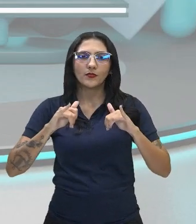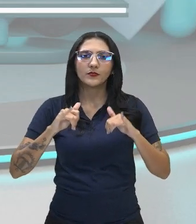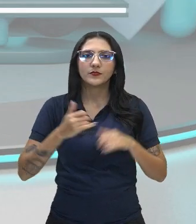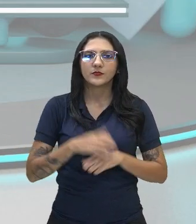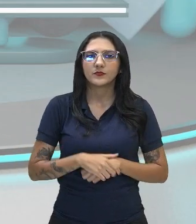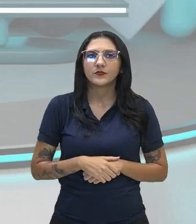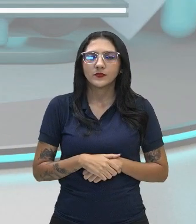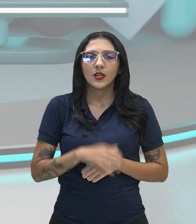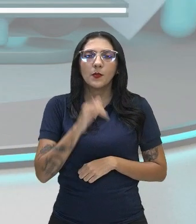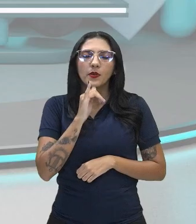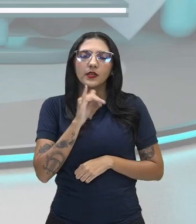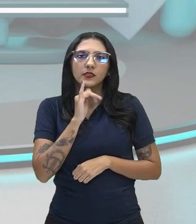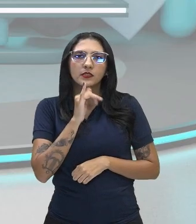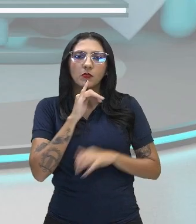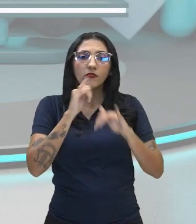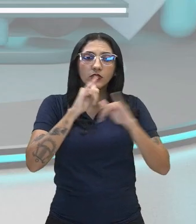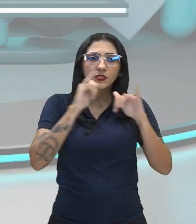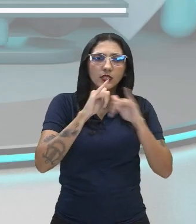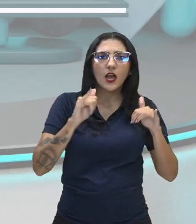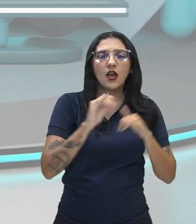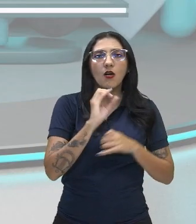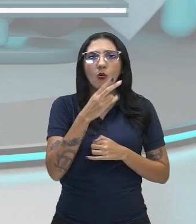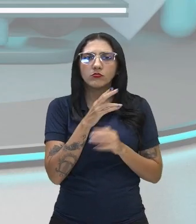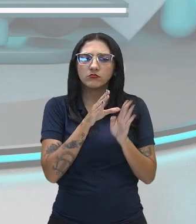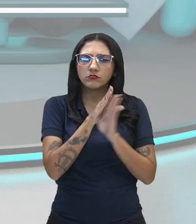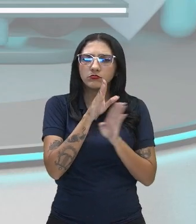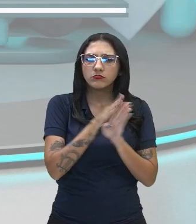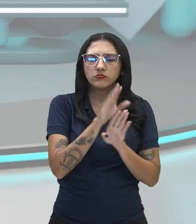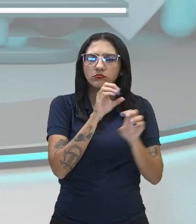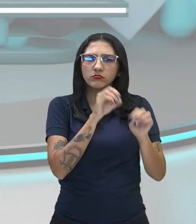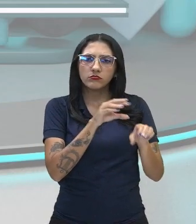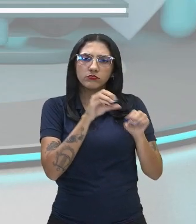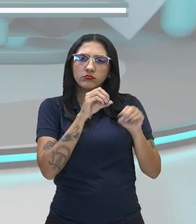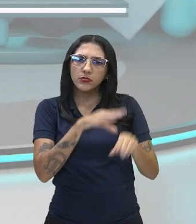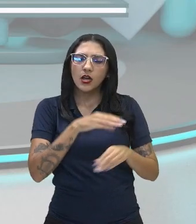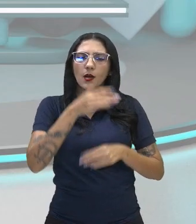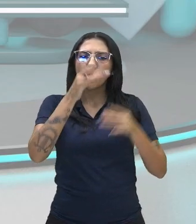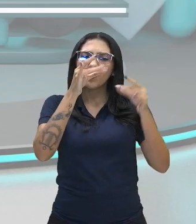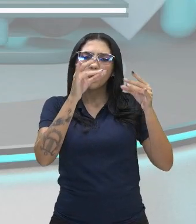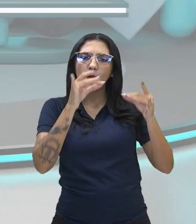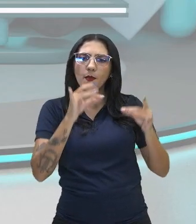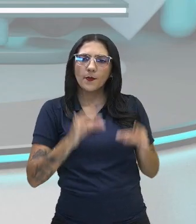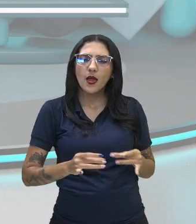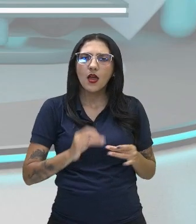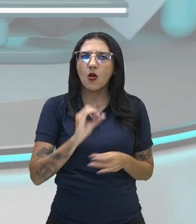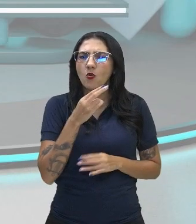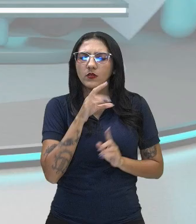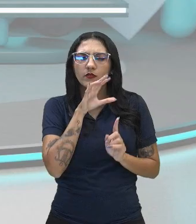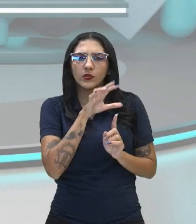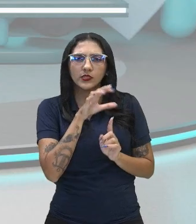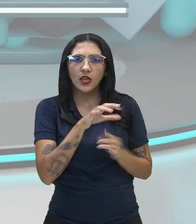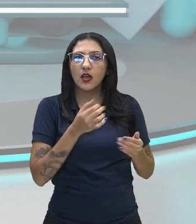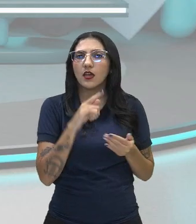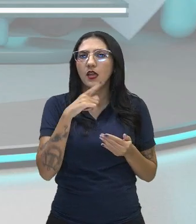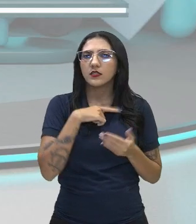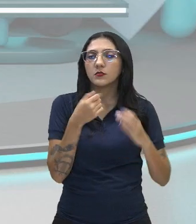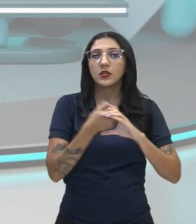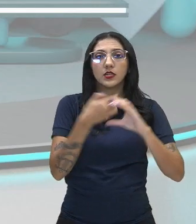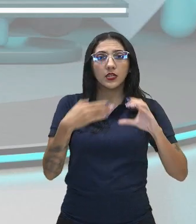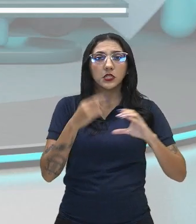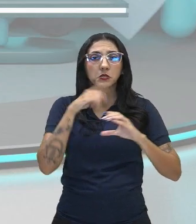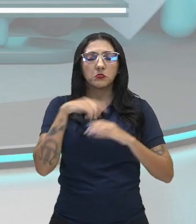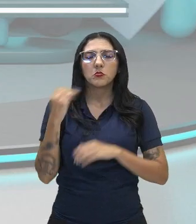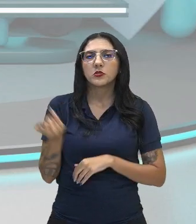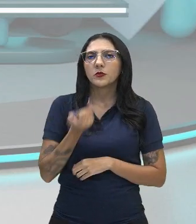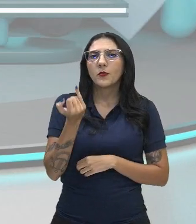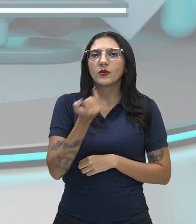a de informar, a de instruir, a de contar, a de convencer. Essa é uma característica importantíssima